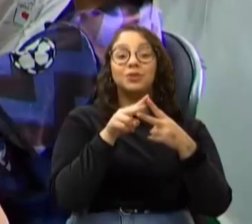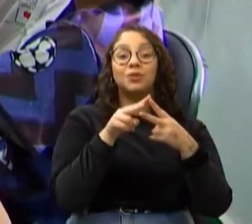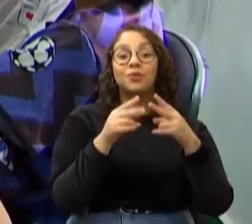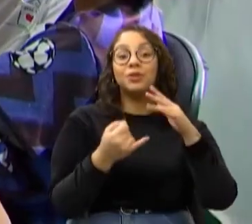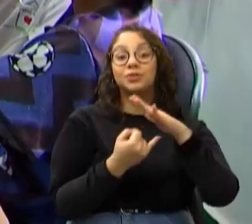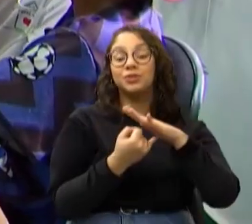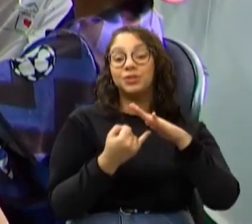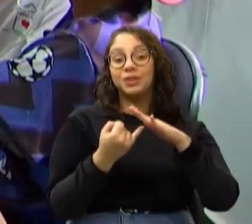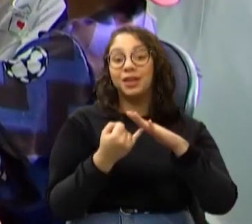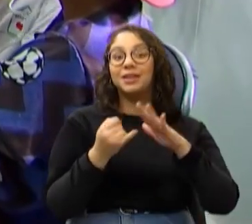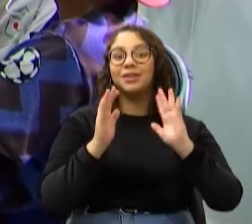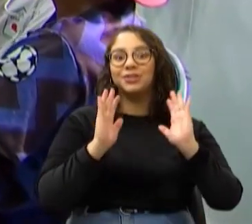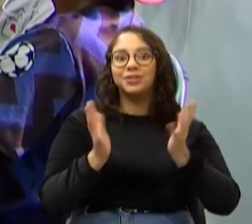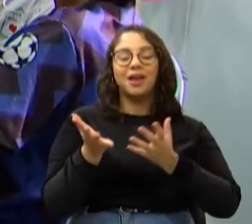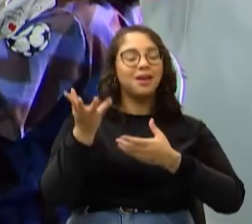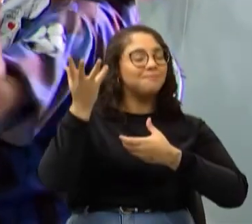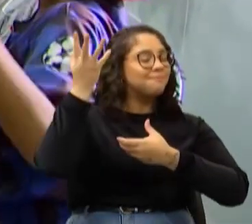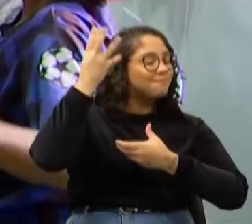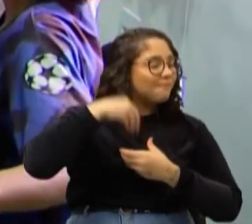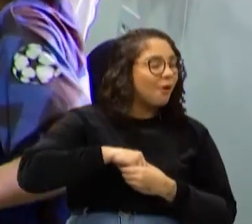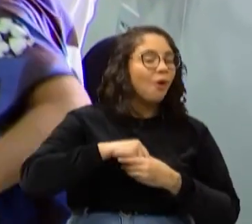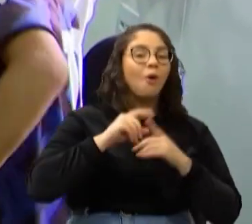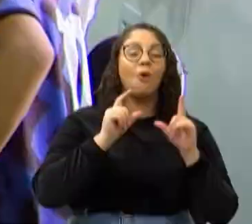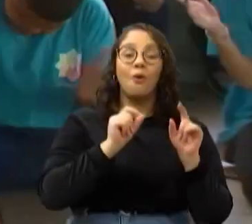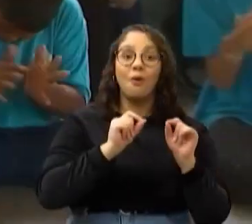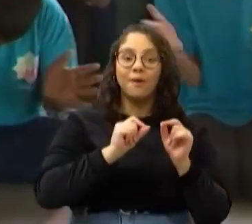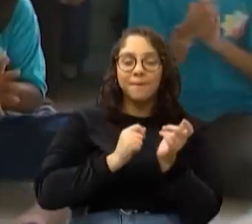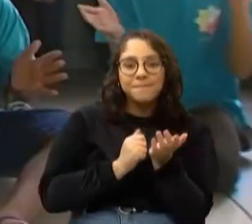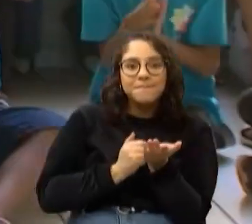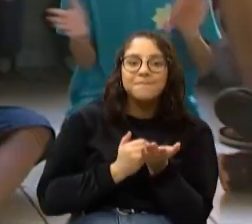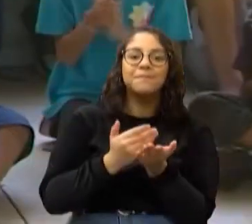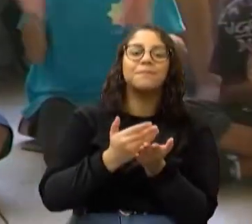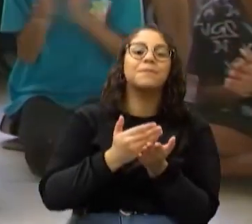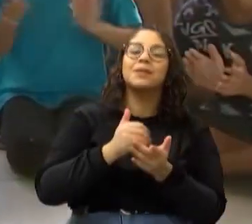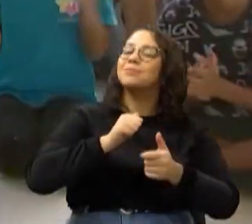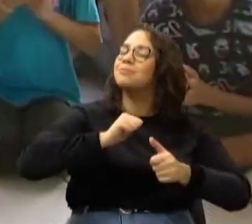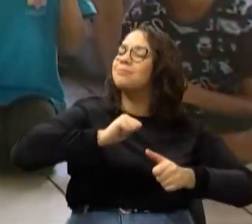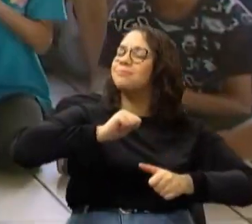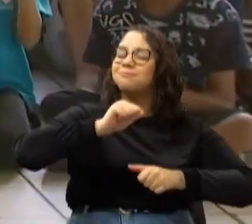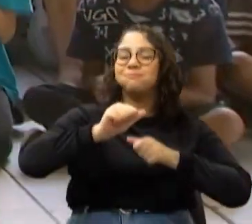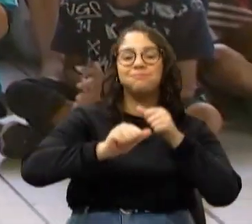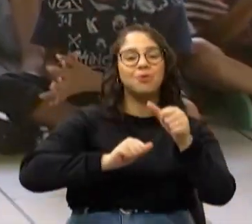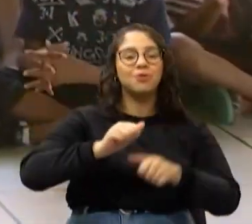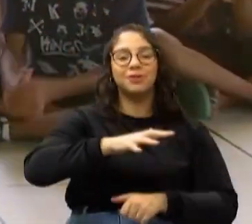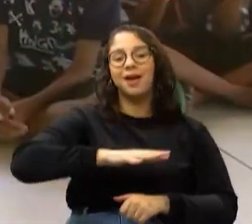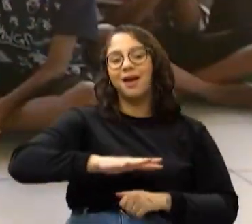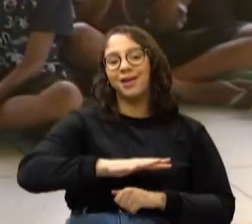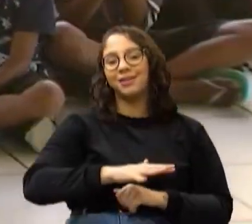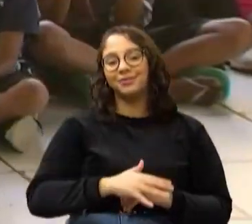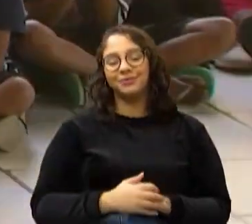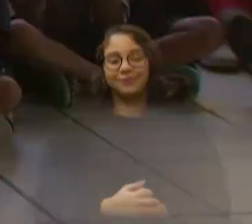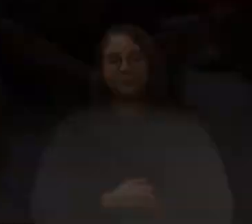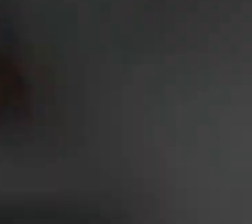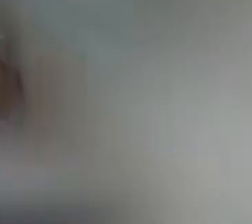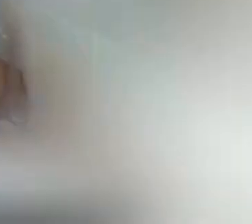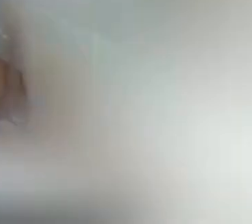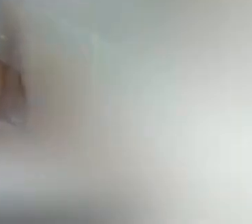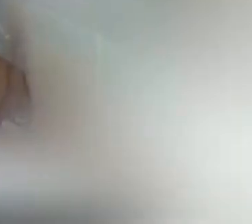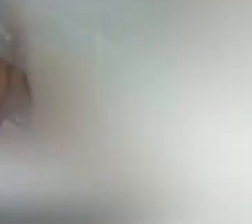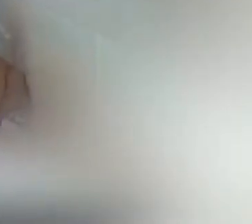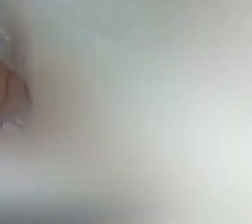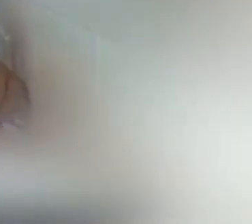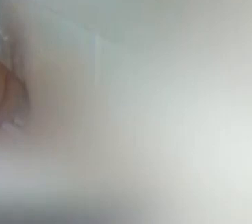fundo as 2 organizações que têm no DNA iniciativas que transformam territórios.